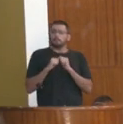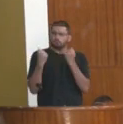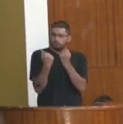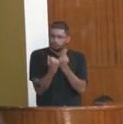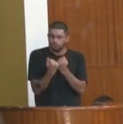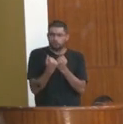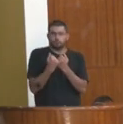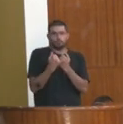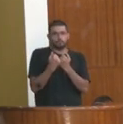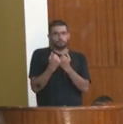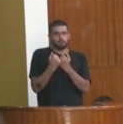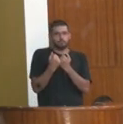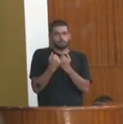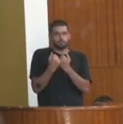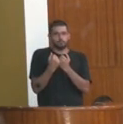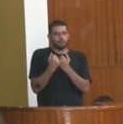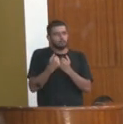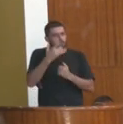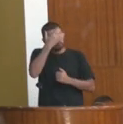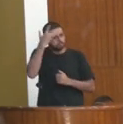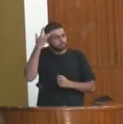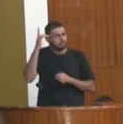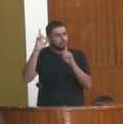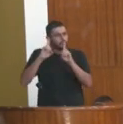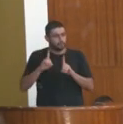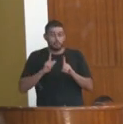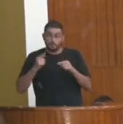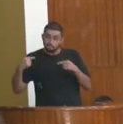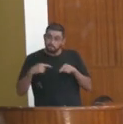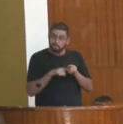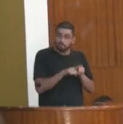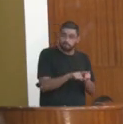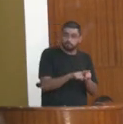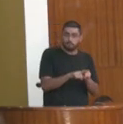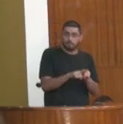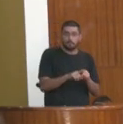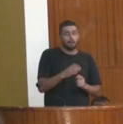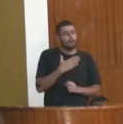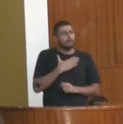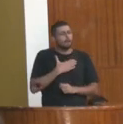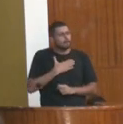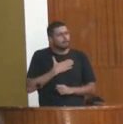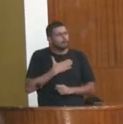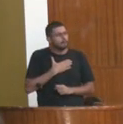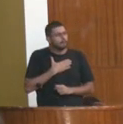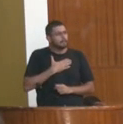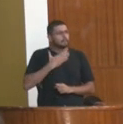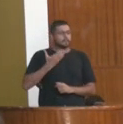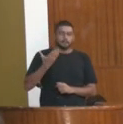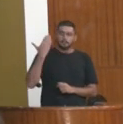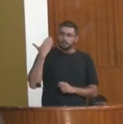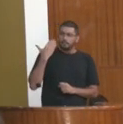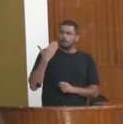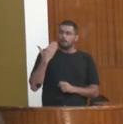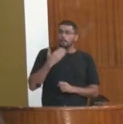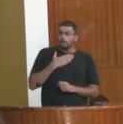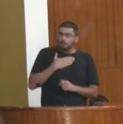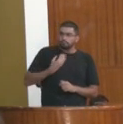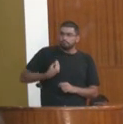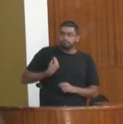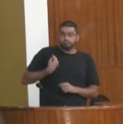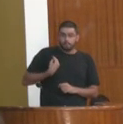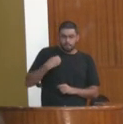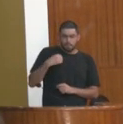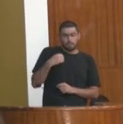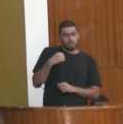que a UERJ faz esse serviço. E eu, por exemplo, na minha atividade na comissão, 99% do que